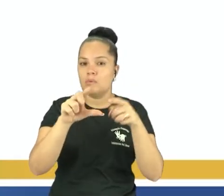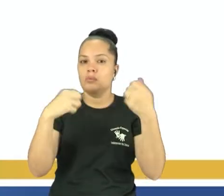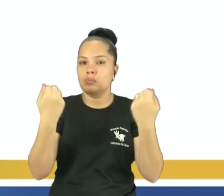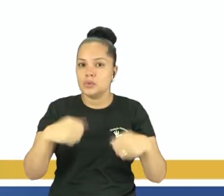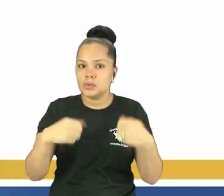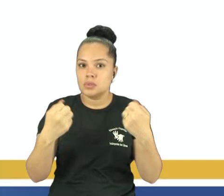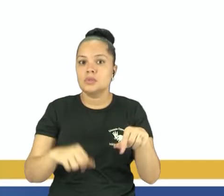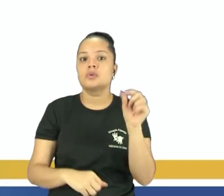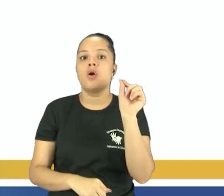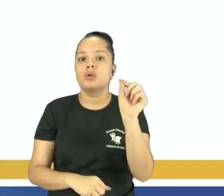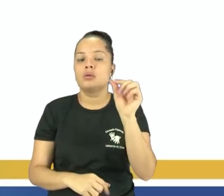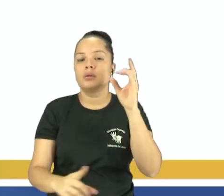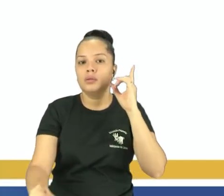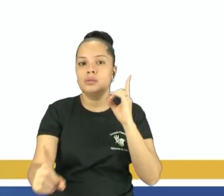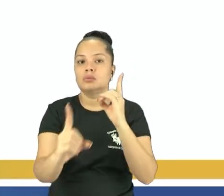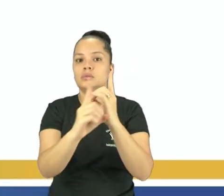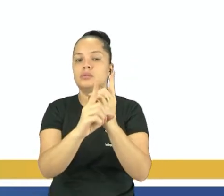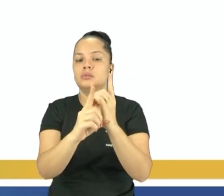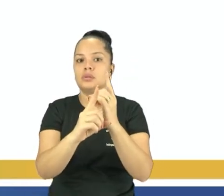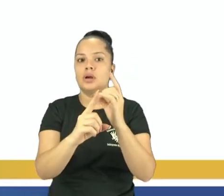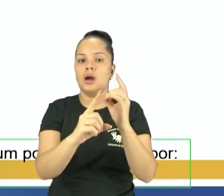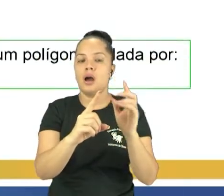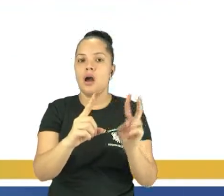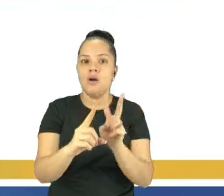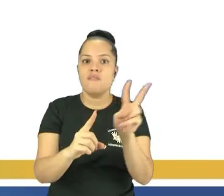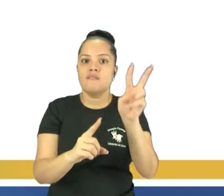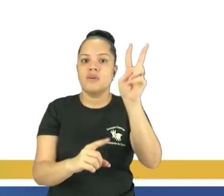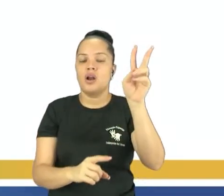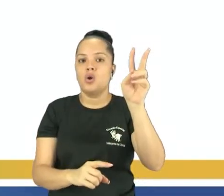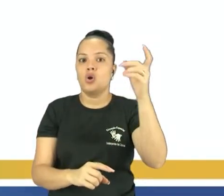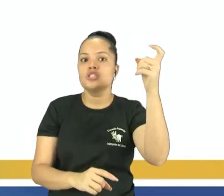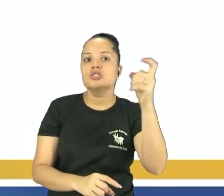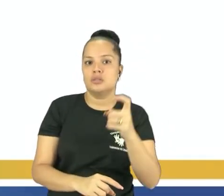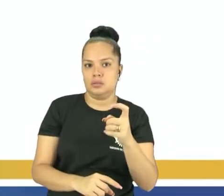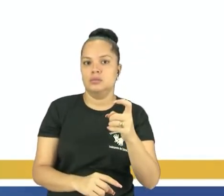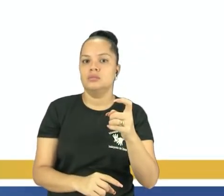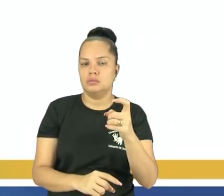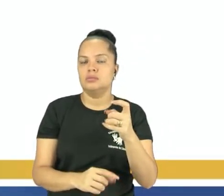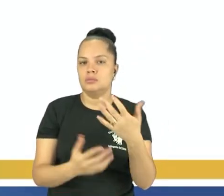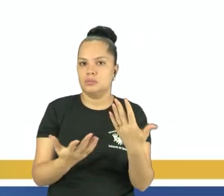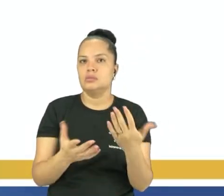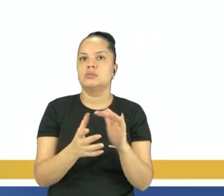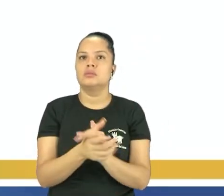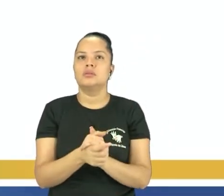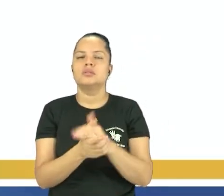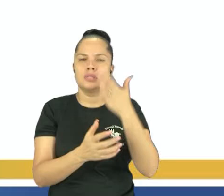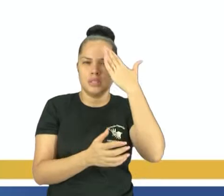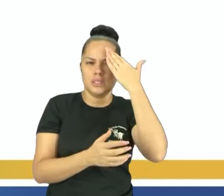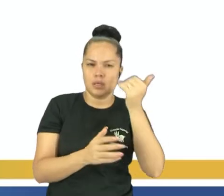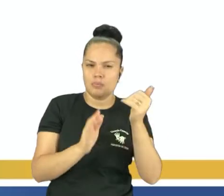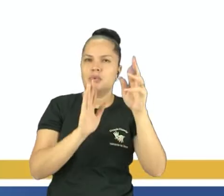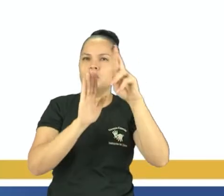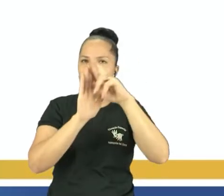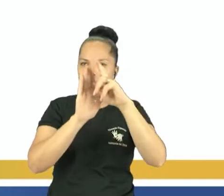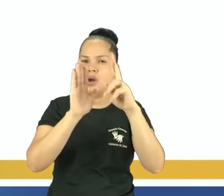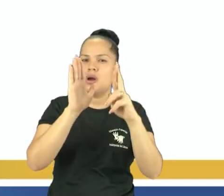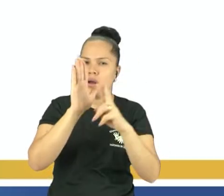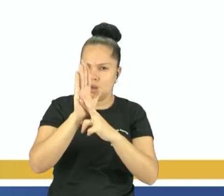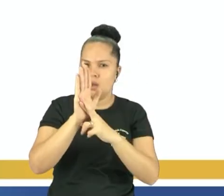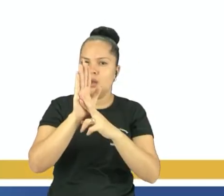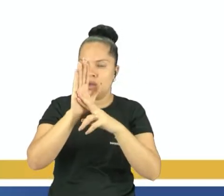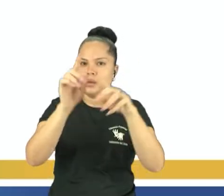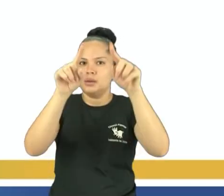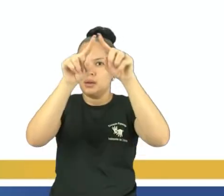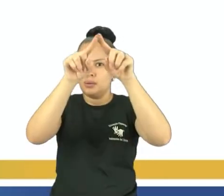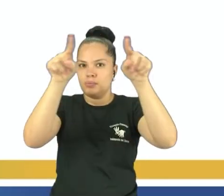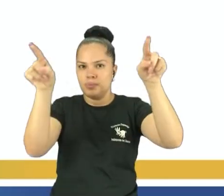fazer é encontrar o valor de x, certo? Bom, a gente sabe que esse polígono aí é um quadrilátero,